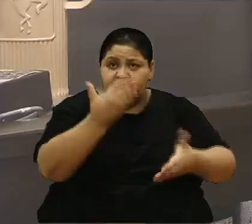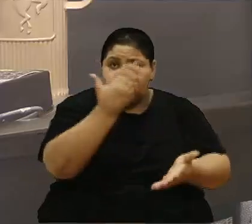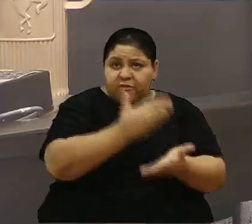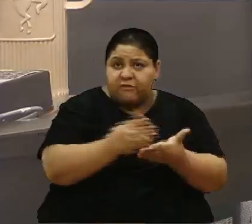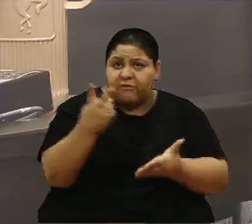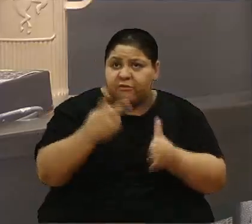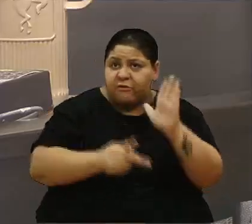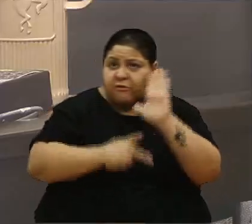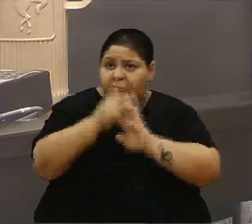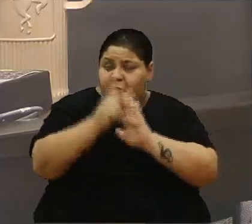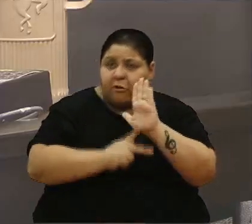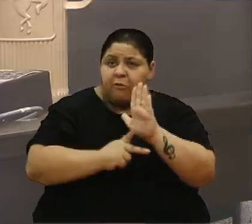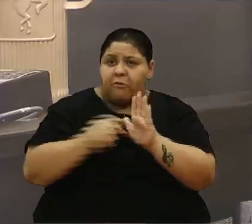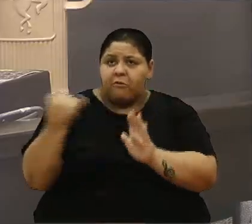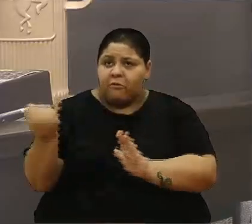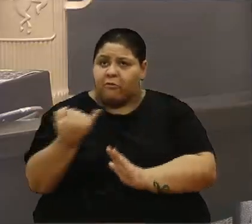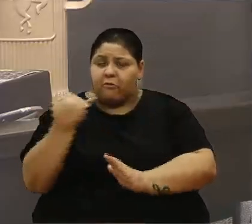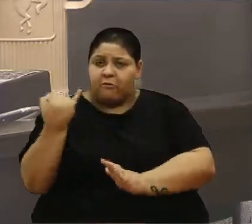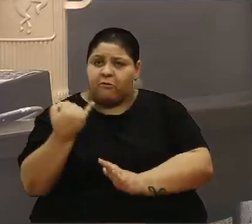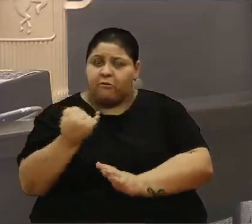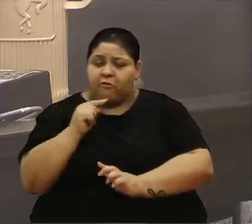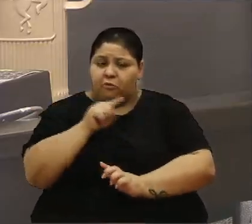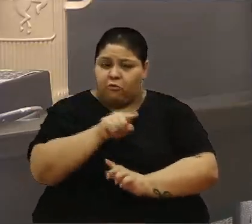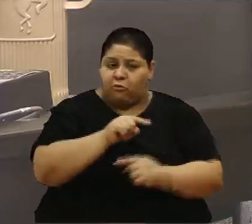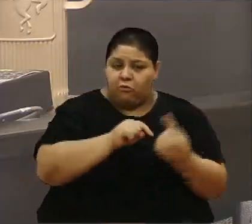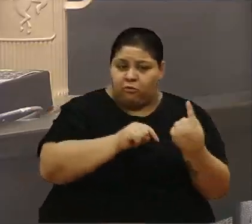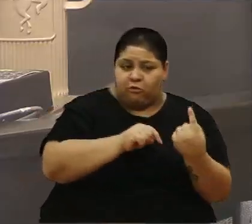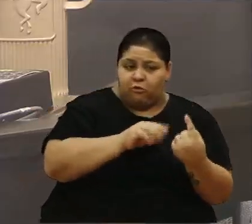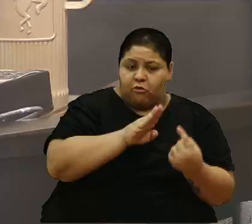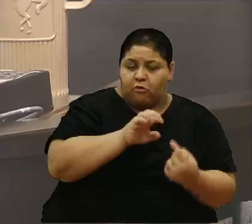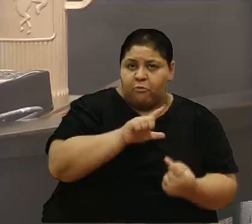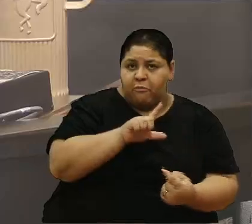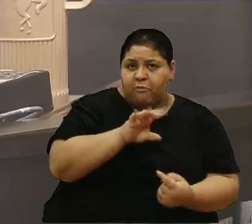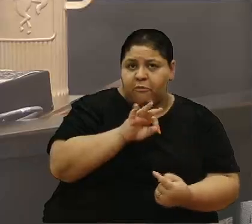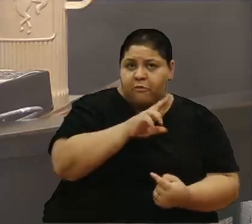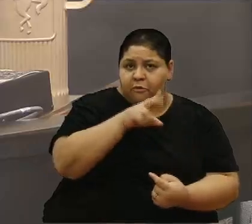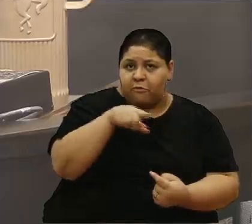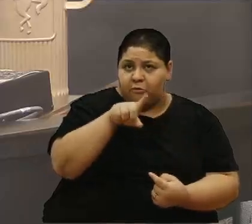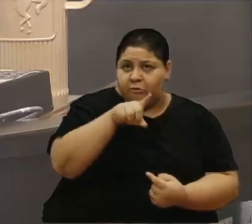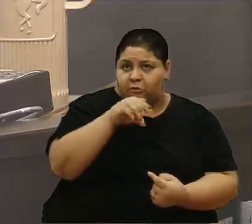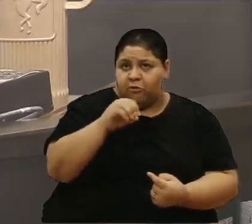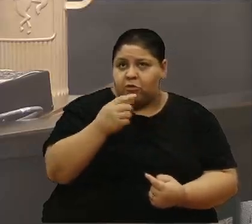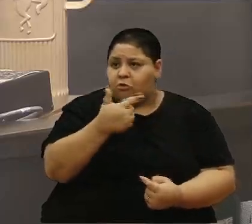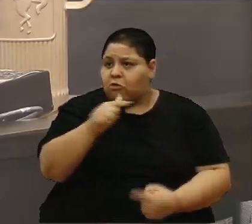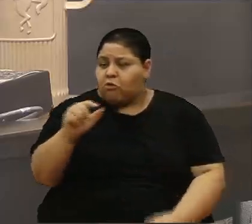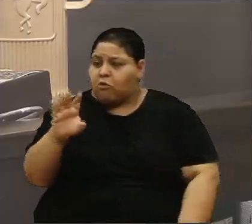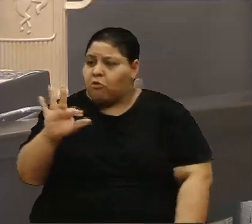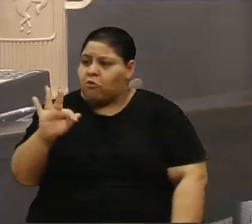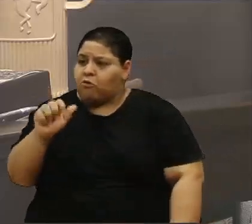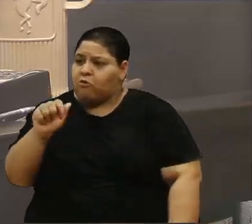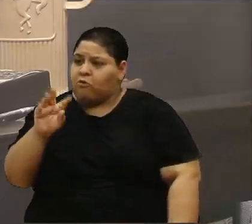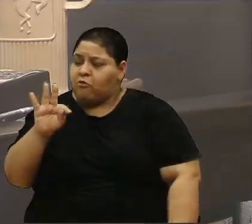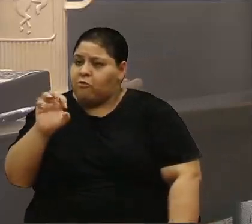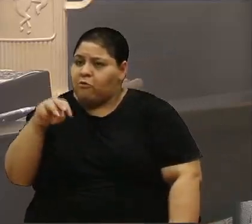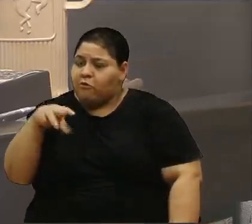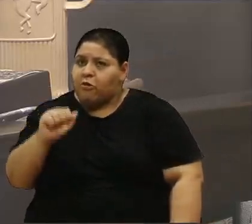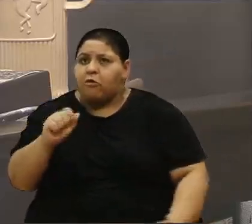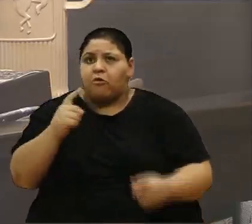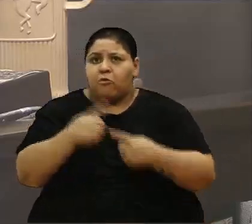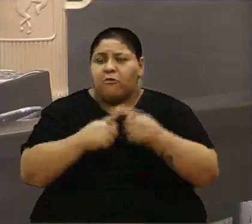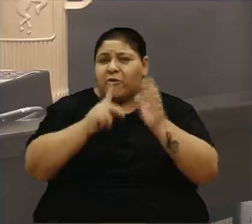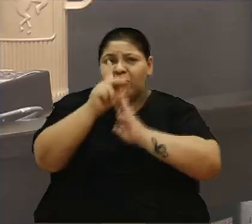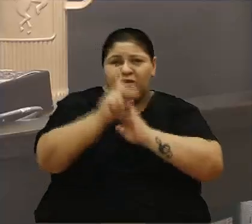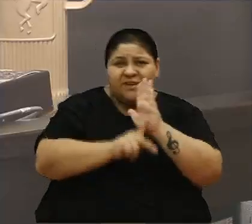projetos importantes, um lá para o Beltrão de Queiroz, um para o Fátima, por falta de projetos, por projetos mal